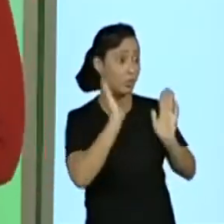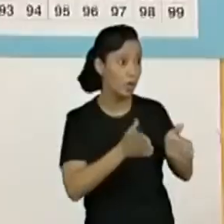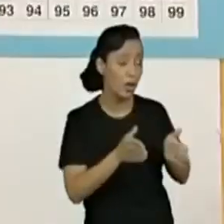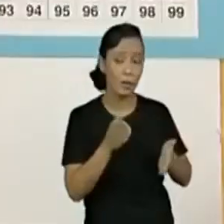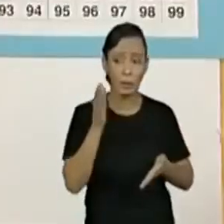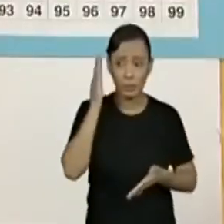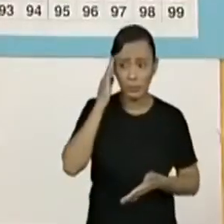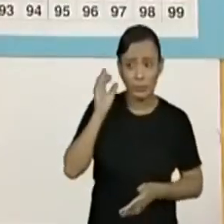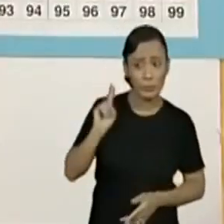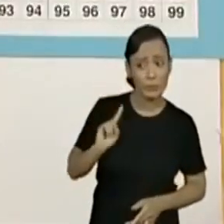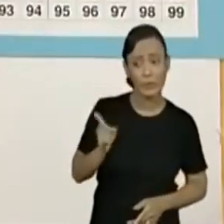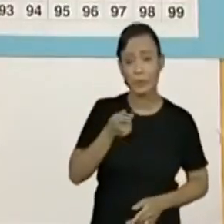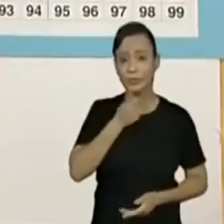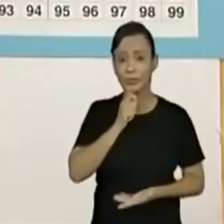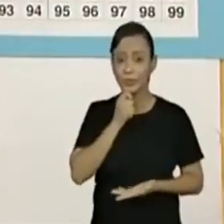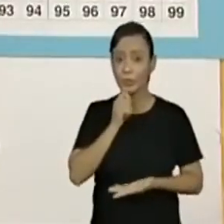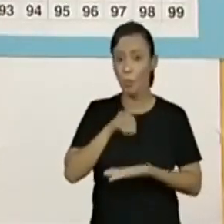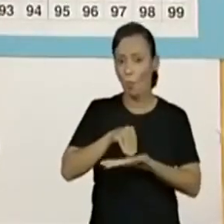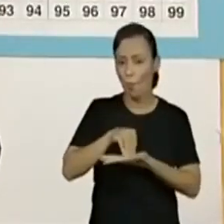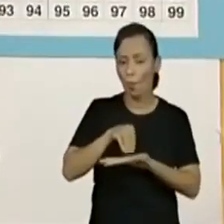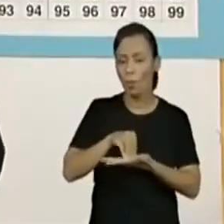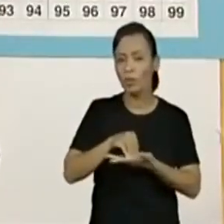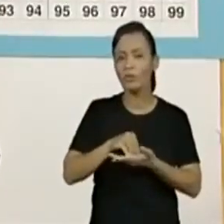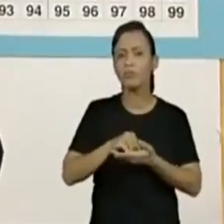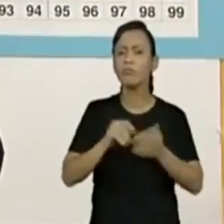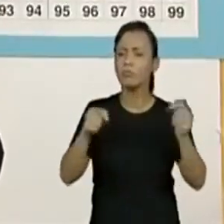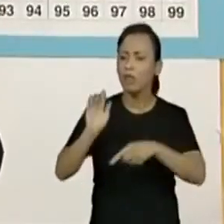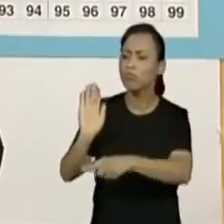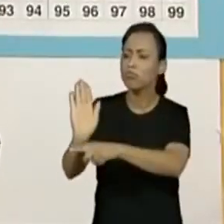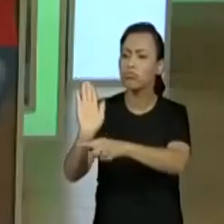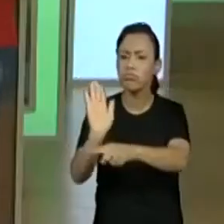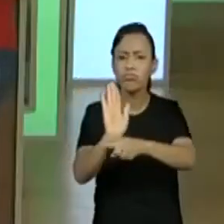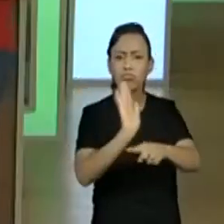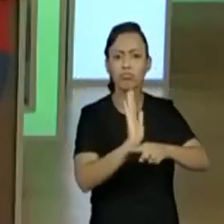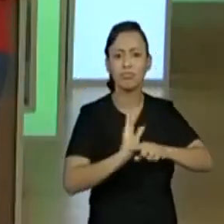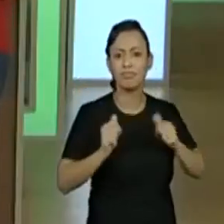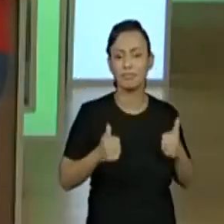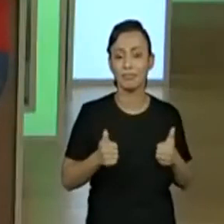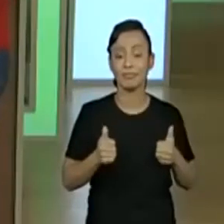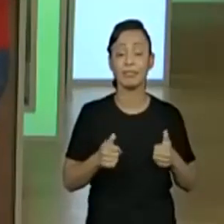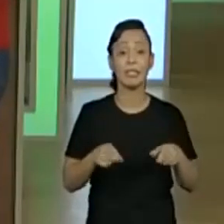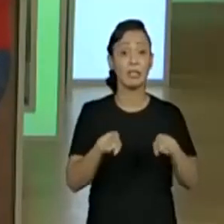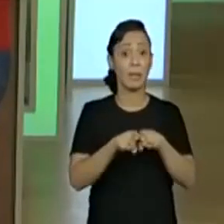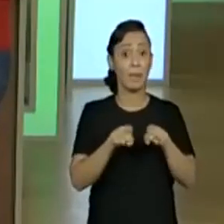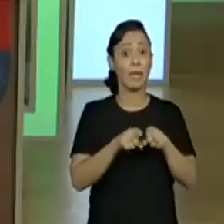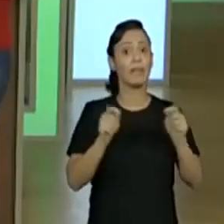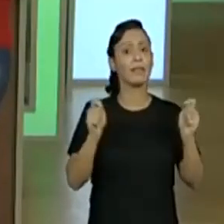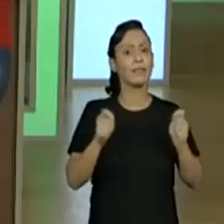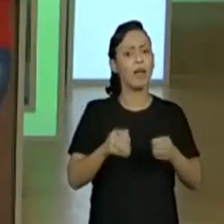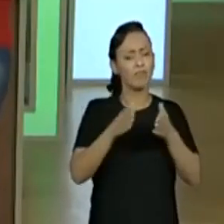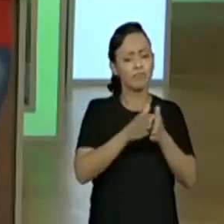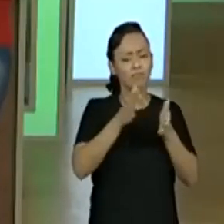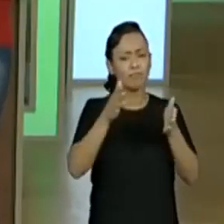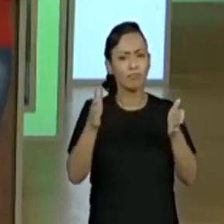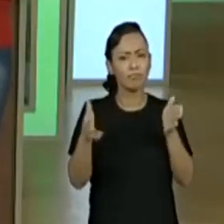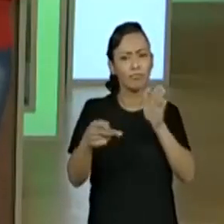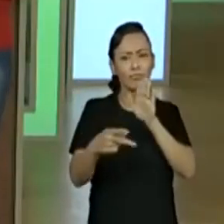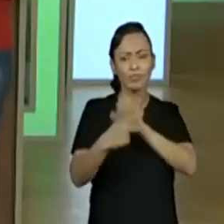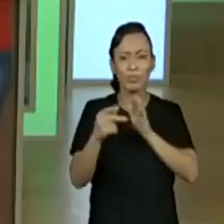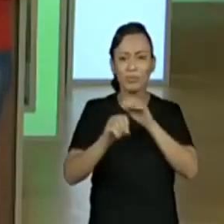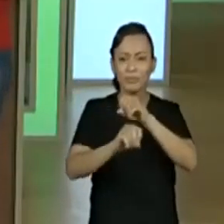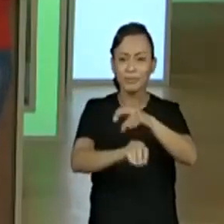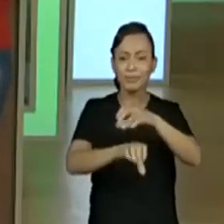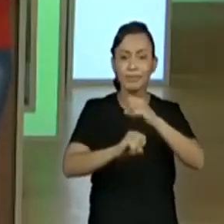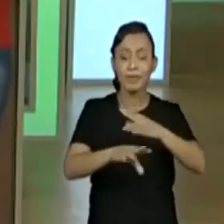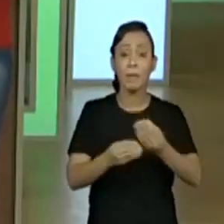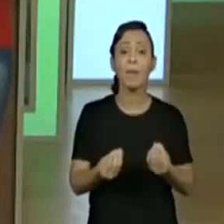professora? Exatamente. E esse período aqui de recuperação, podemos dizer assim, não é? Através do material Aprender Sempre, é justamente